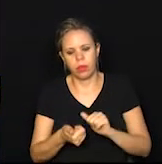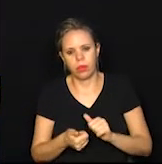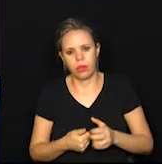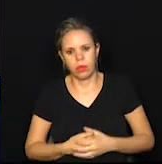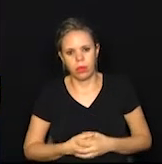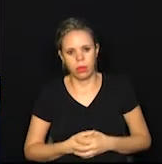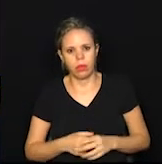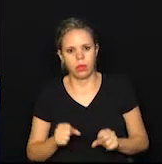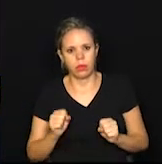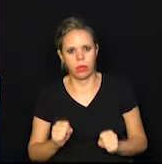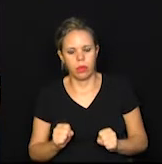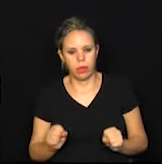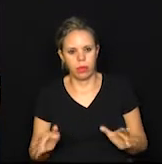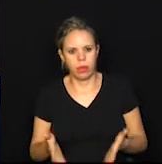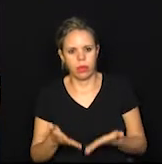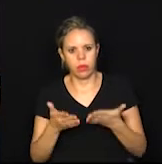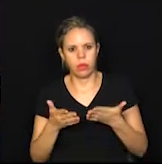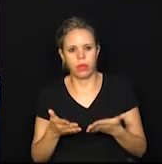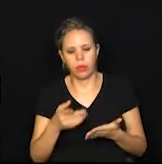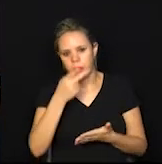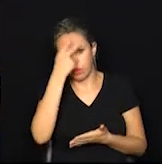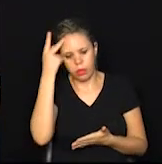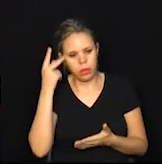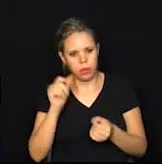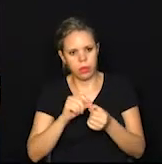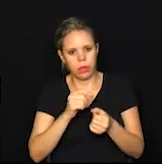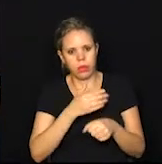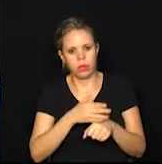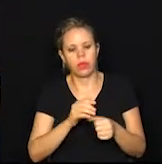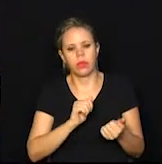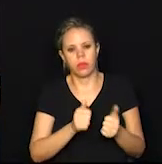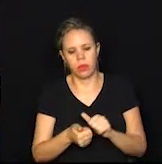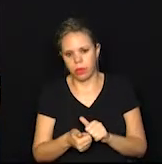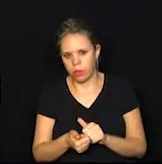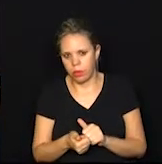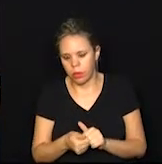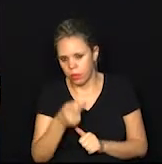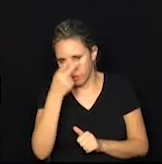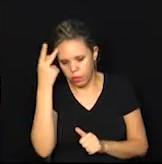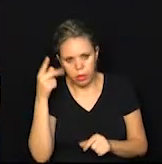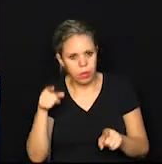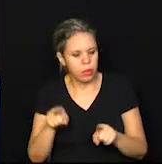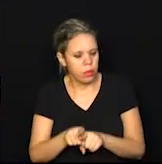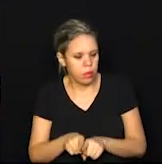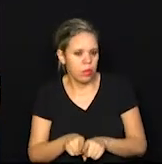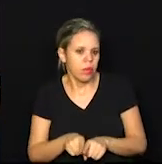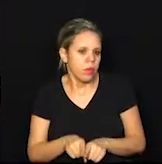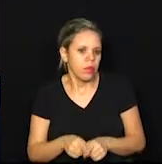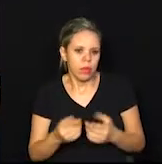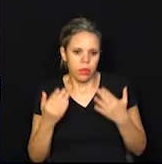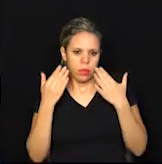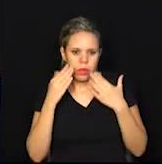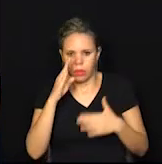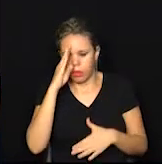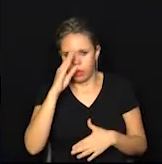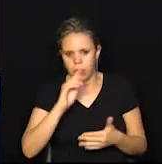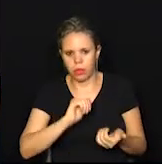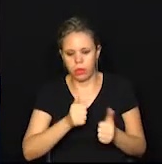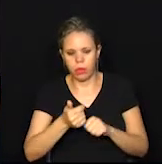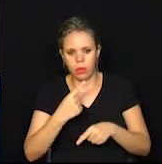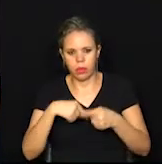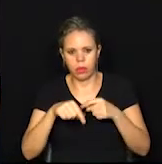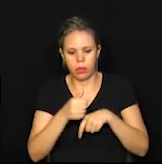ele pode incentivar alguém a fazer a prática esportiva, ele pode também destacar algum atleta em